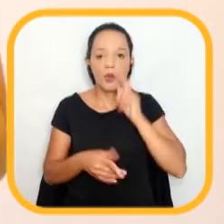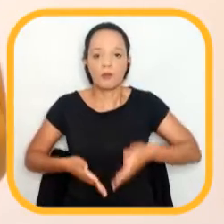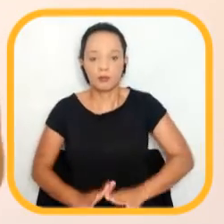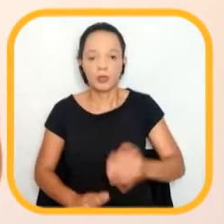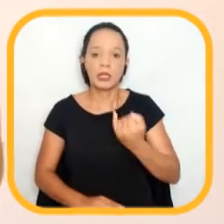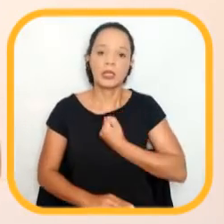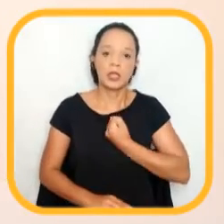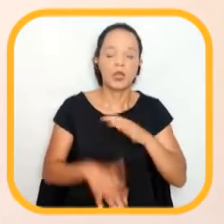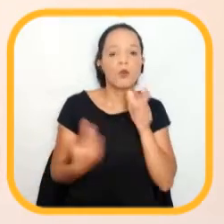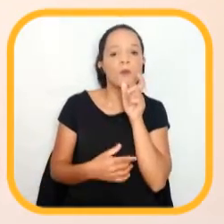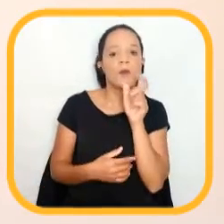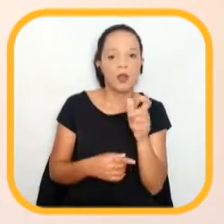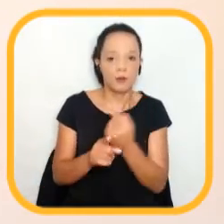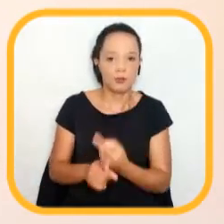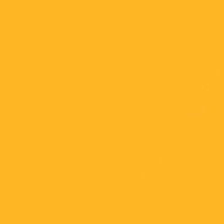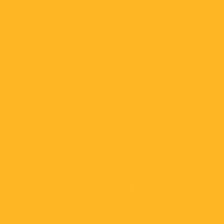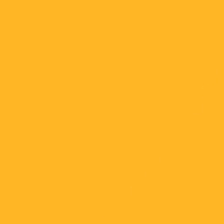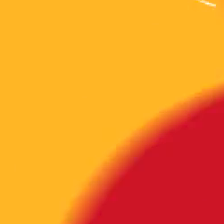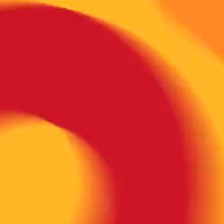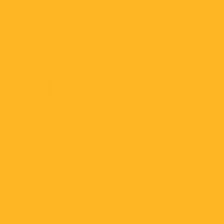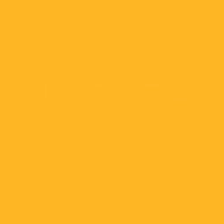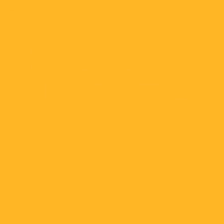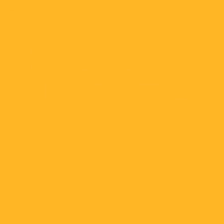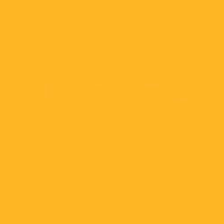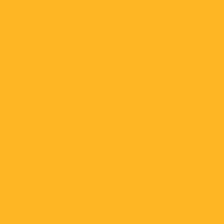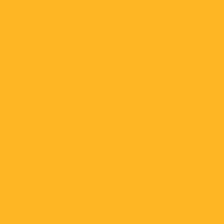biológico, identidade e a expressão de género.